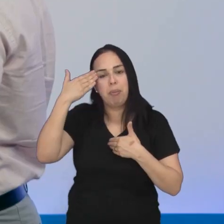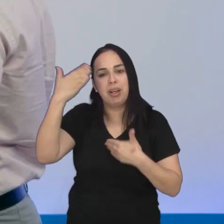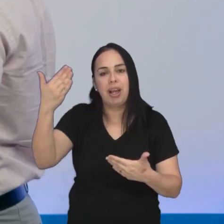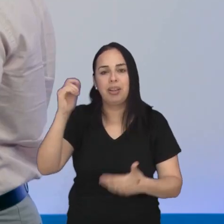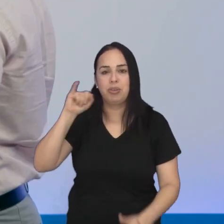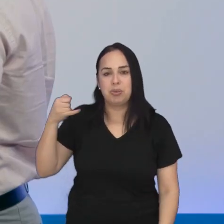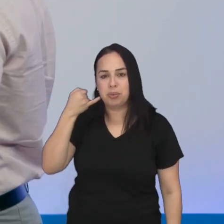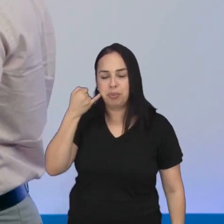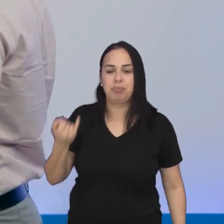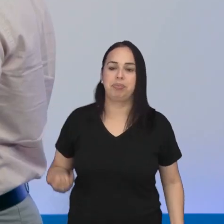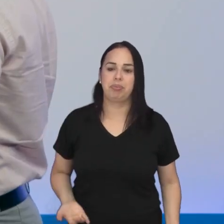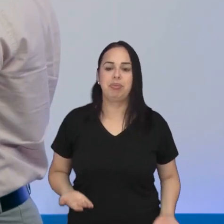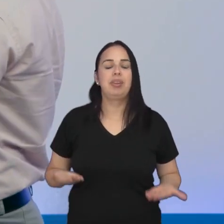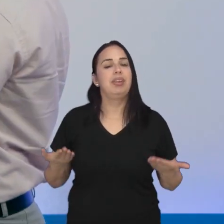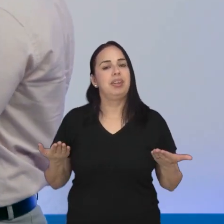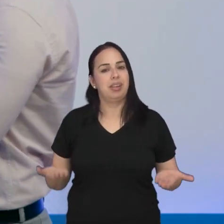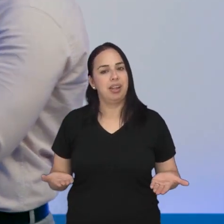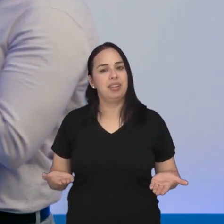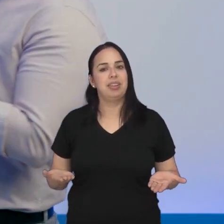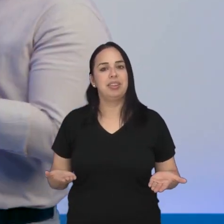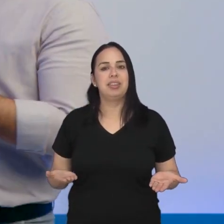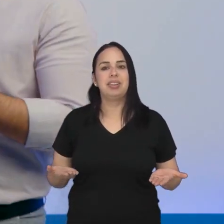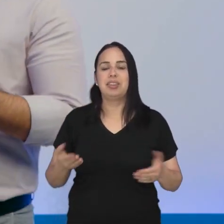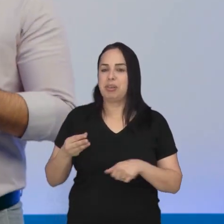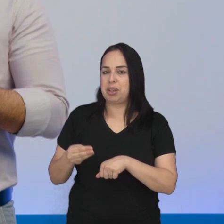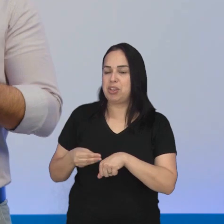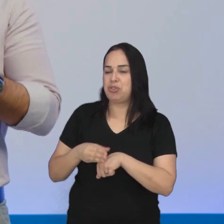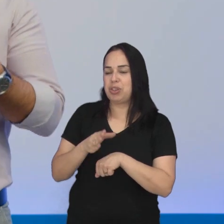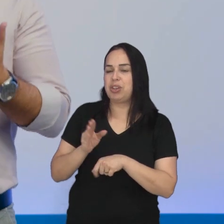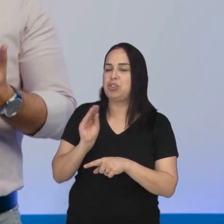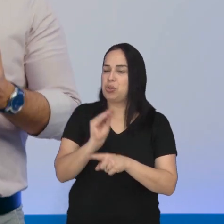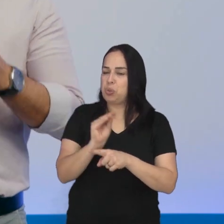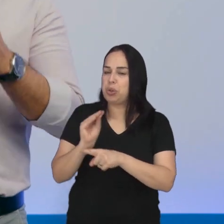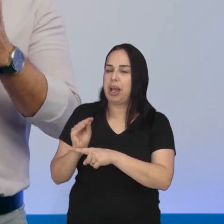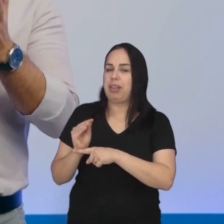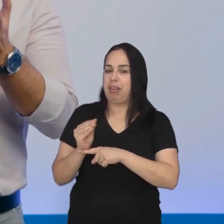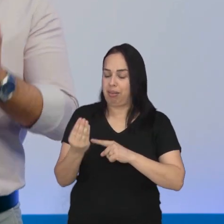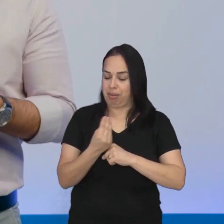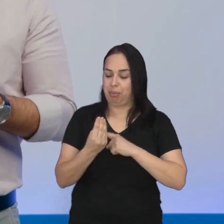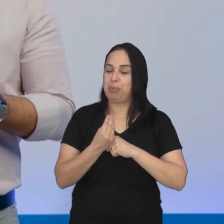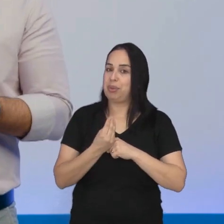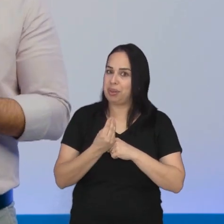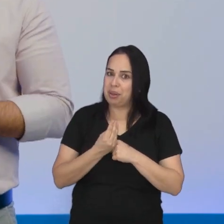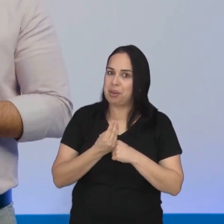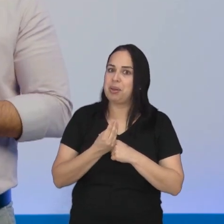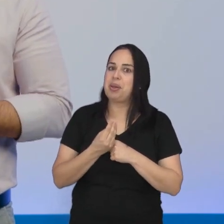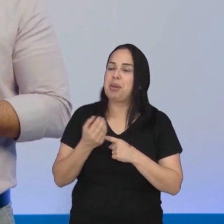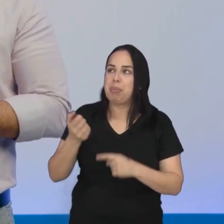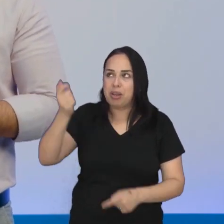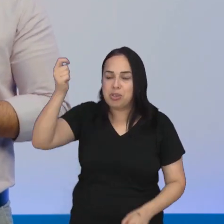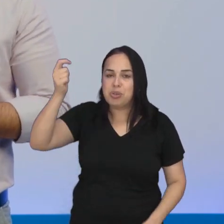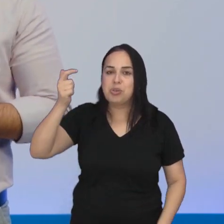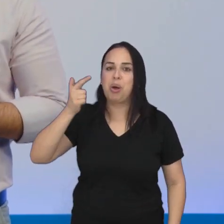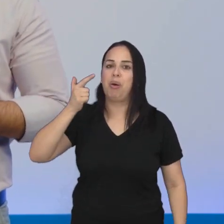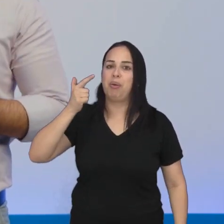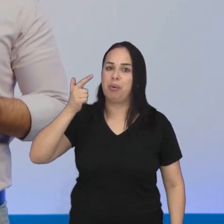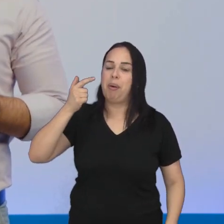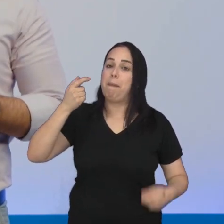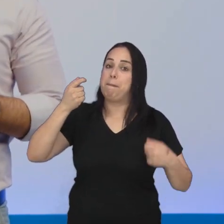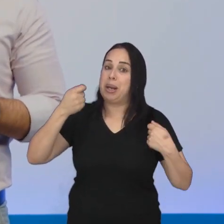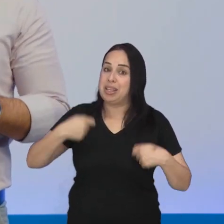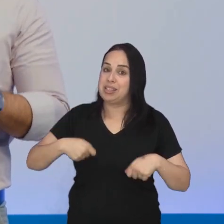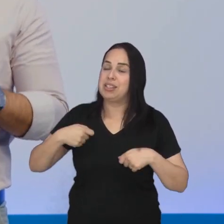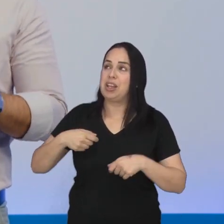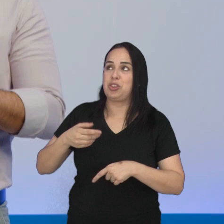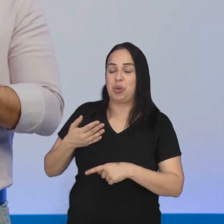com vocês aí no estúdio. Muito obrigado, viu, João? E é isso, pessoal. Estão em as dicas e cuidados. Saúde é fundamental. E